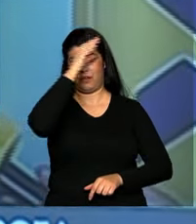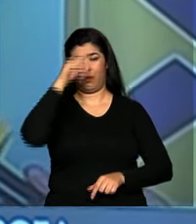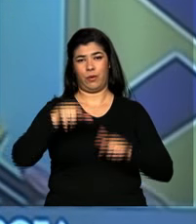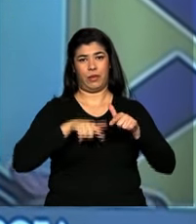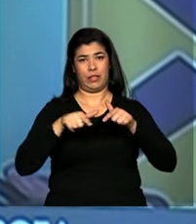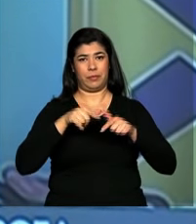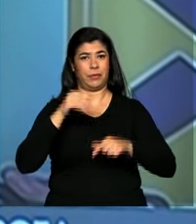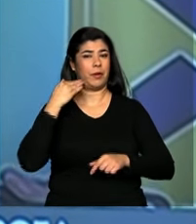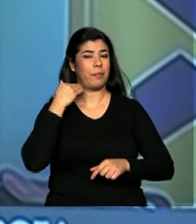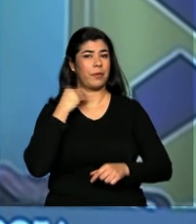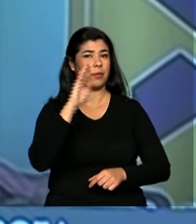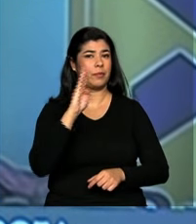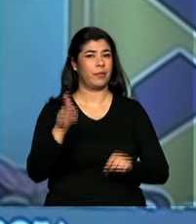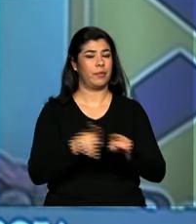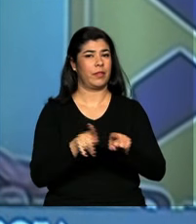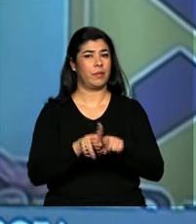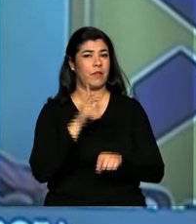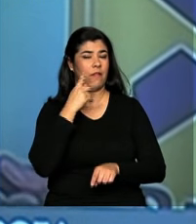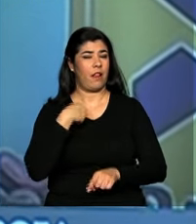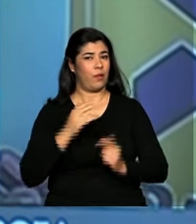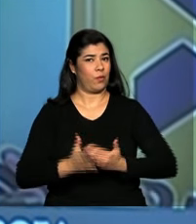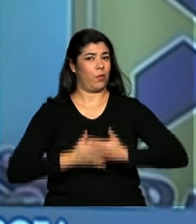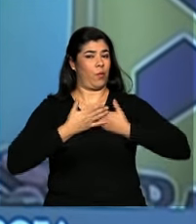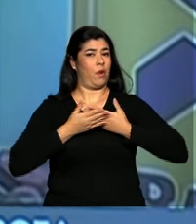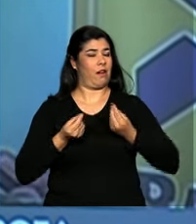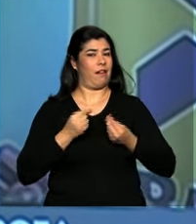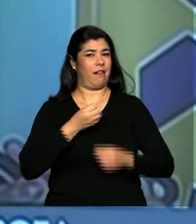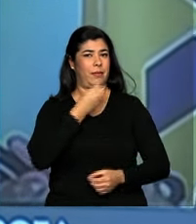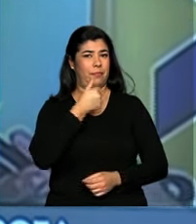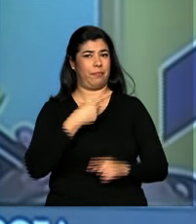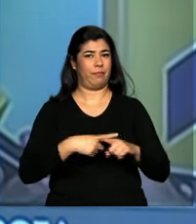segundo lugar, dizer da minha surpresa, porque